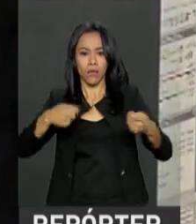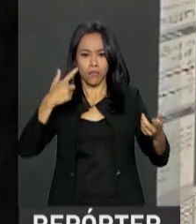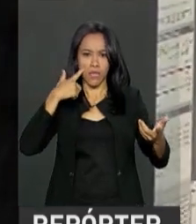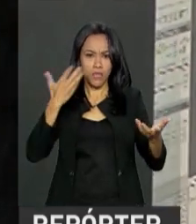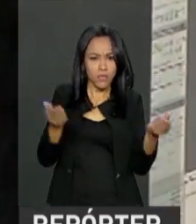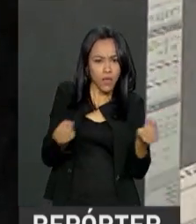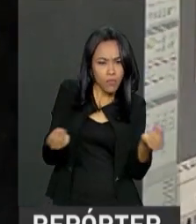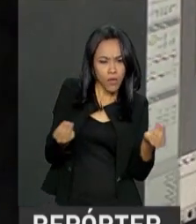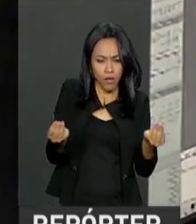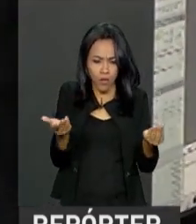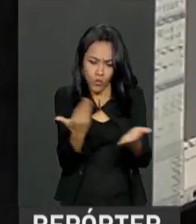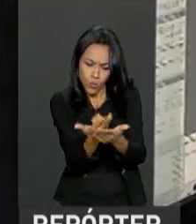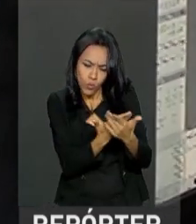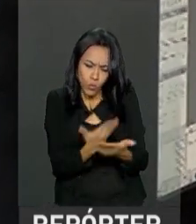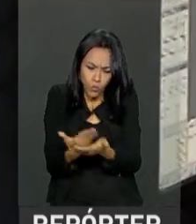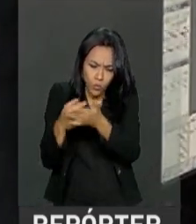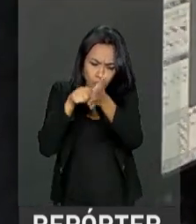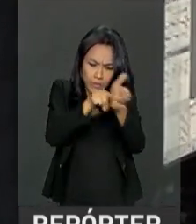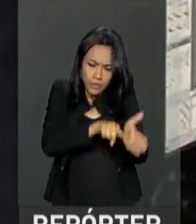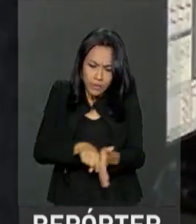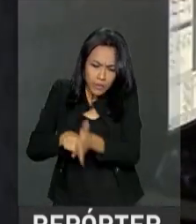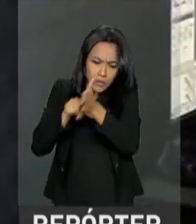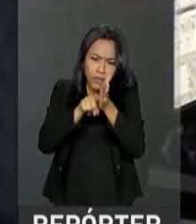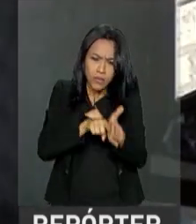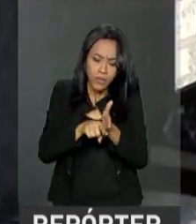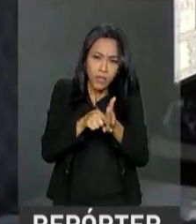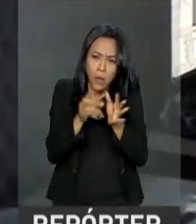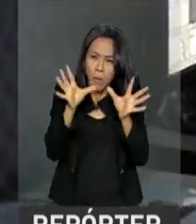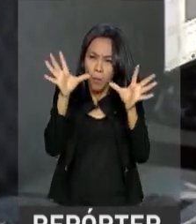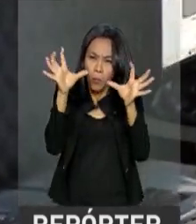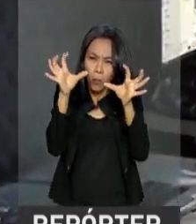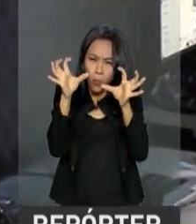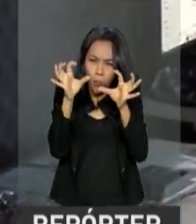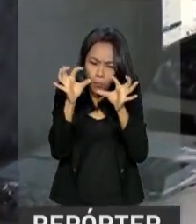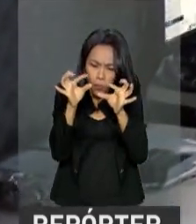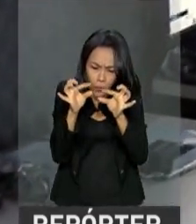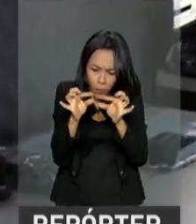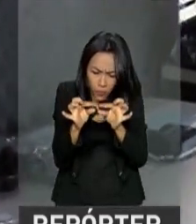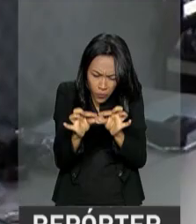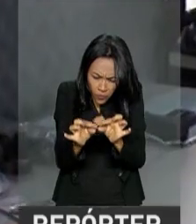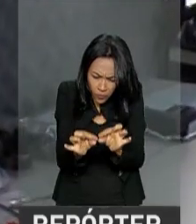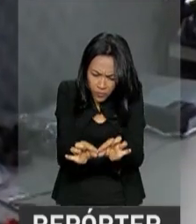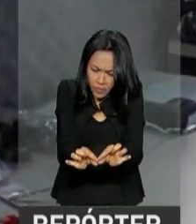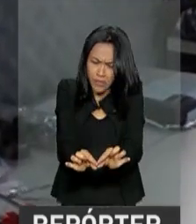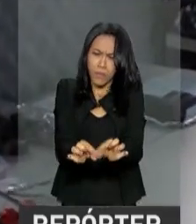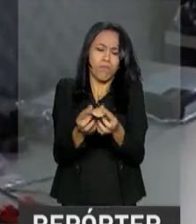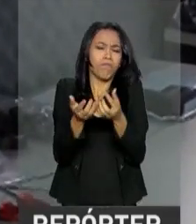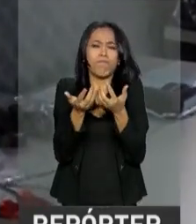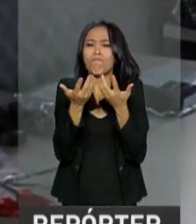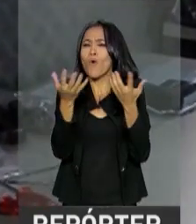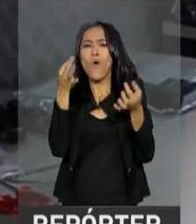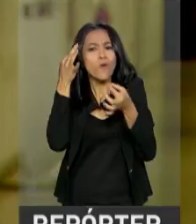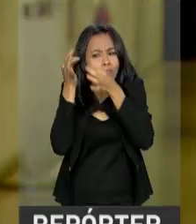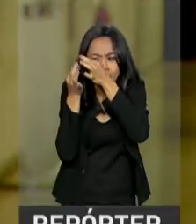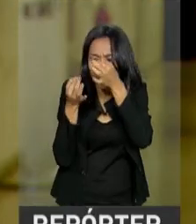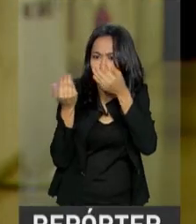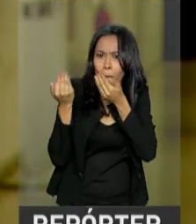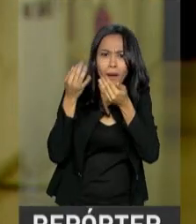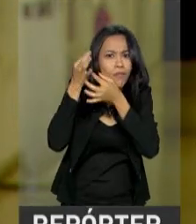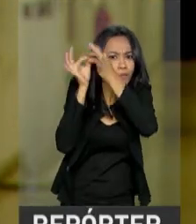estudar materiais milhares de vezes menores do que a espessura de um simples fio de cabelo